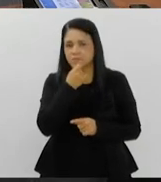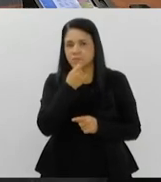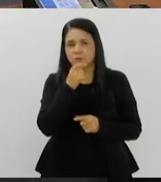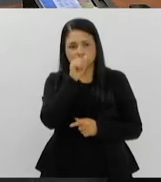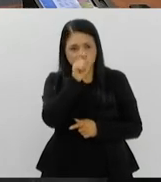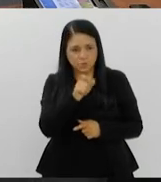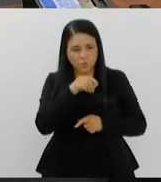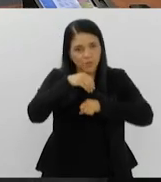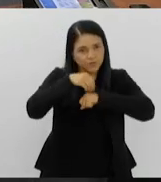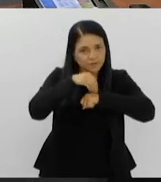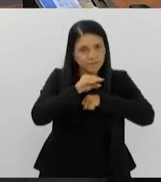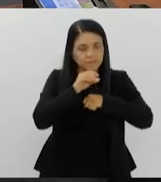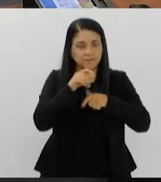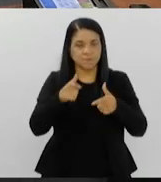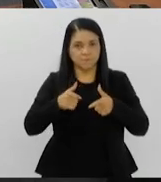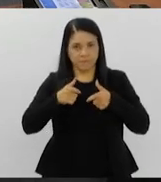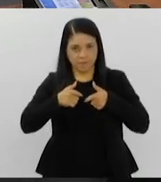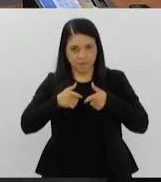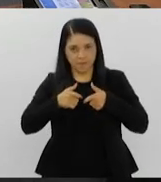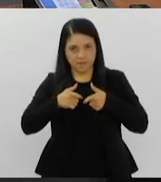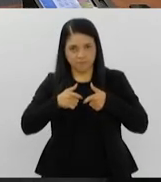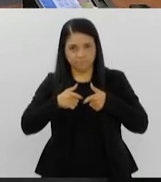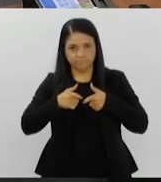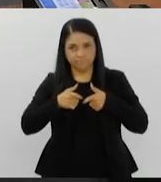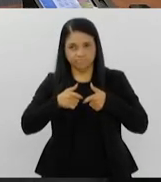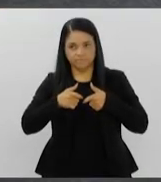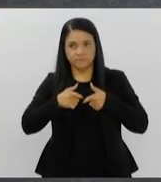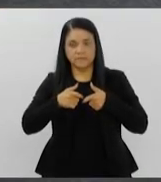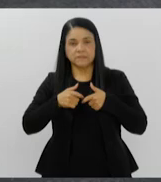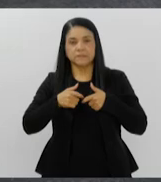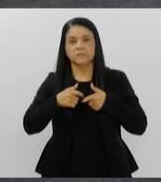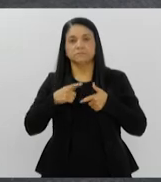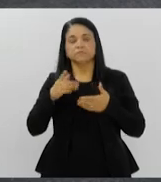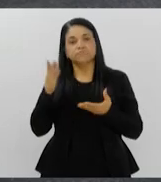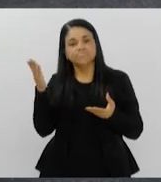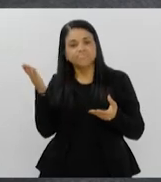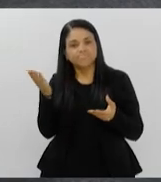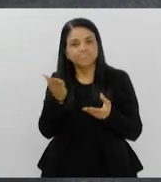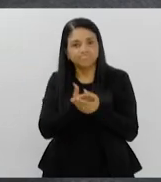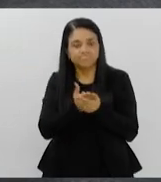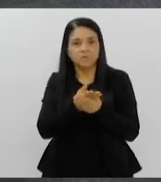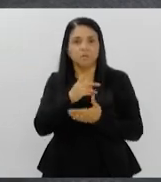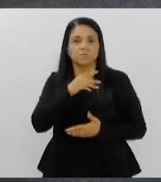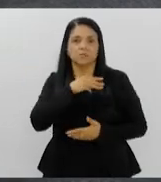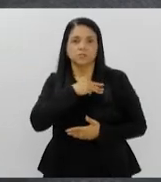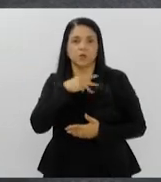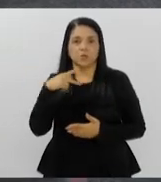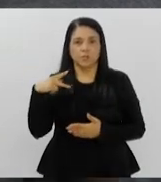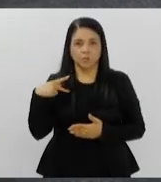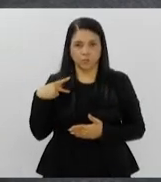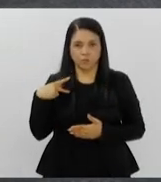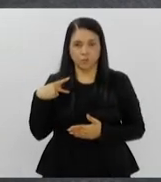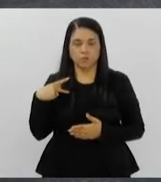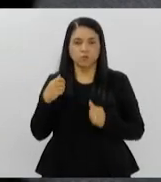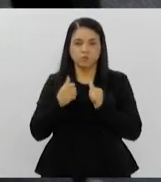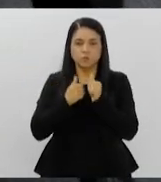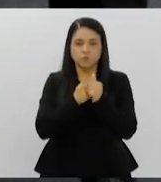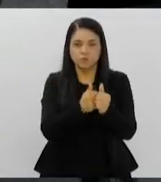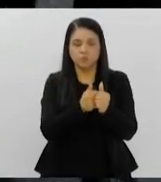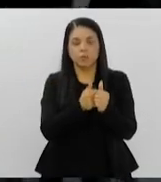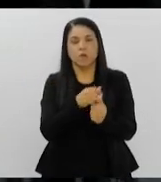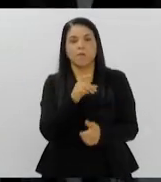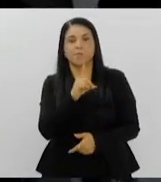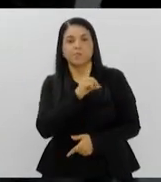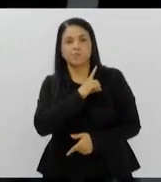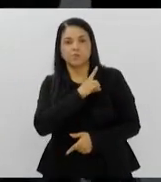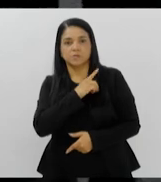receber a medalha sofreu uma ação do Ministério Público, que foi acompanhada pela Polícia Militar, em